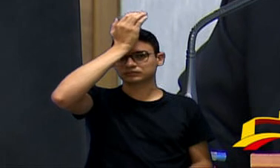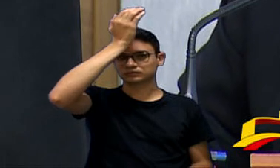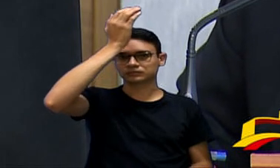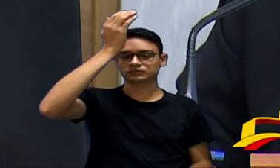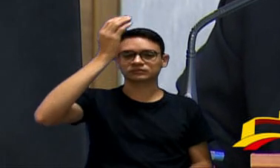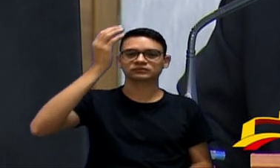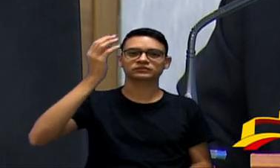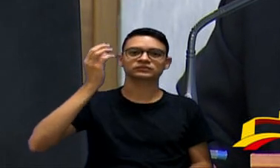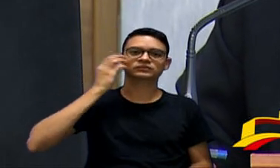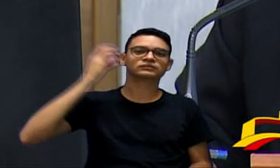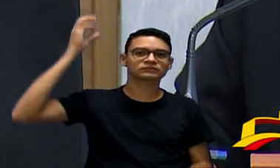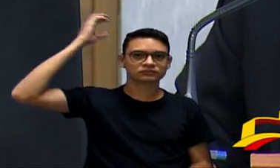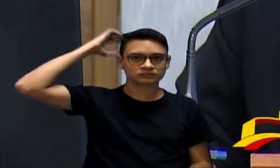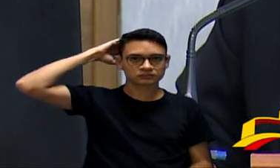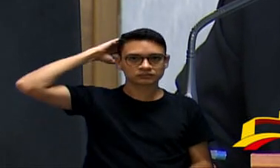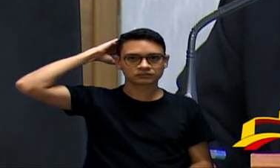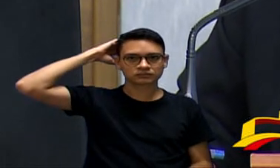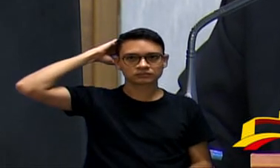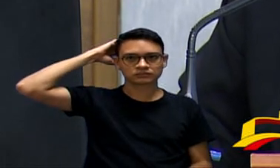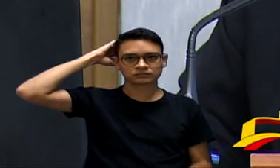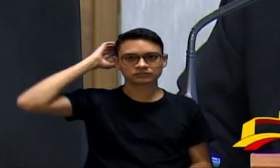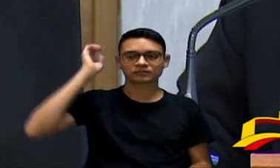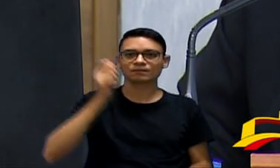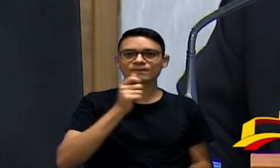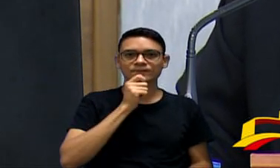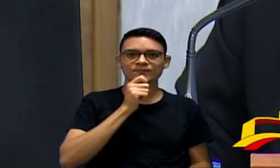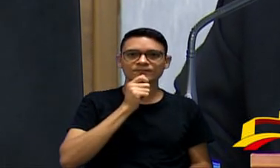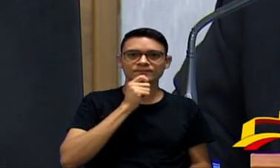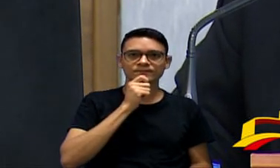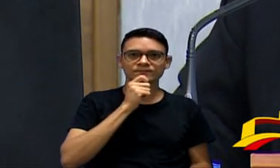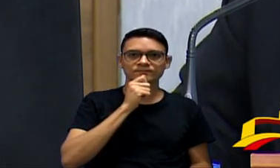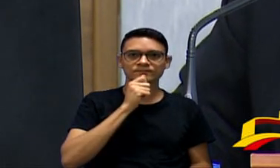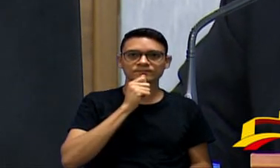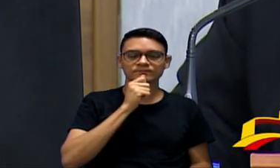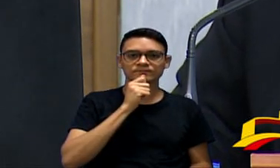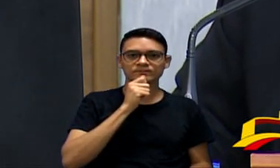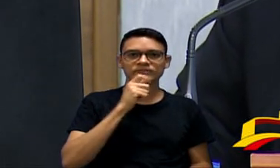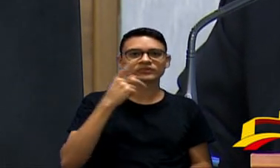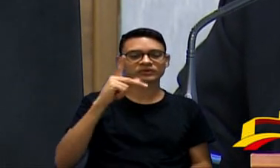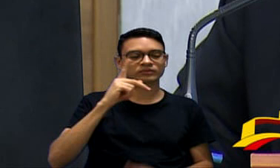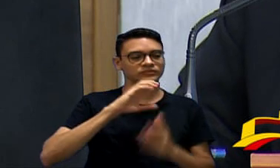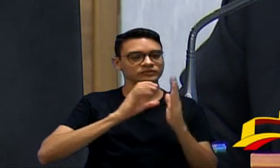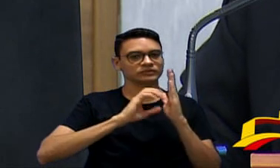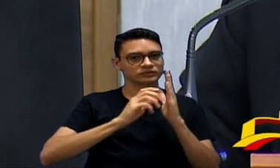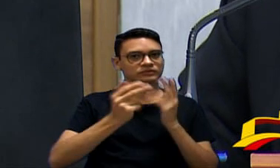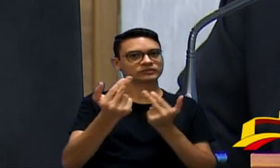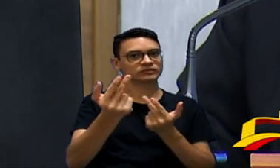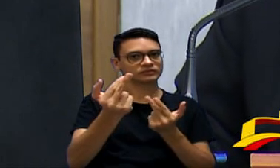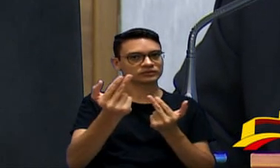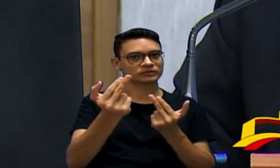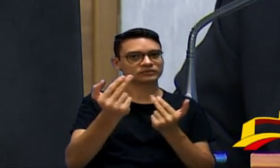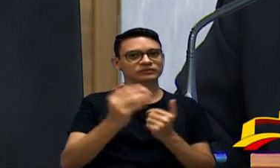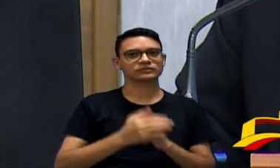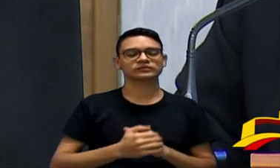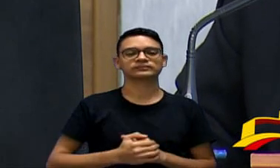vereador Pérez, por favor, Silvano Júnior, do seu partido, hein?